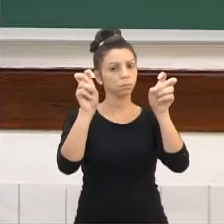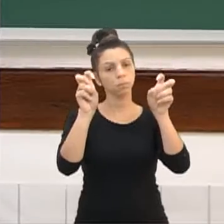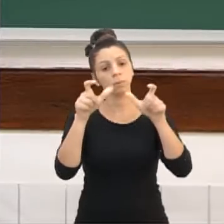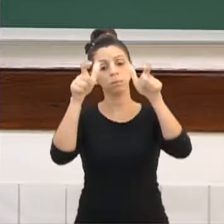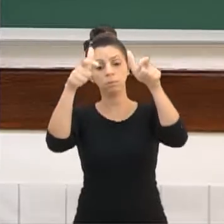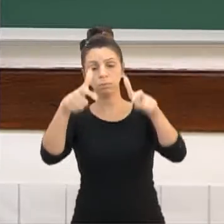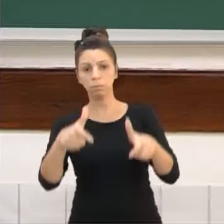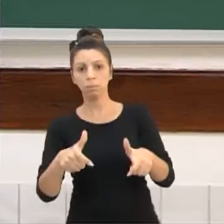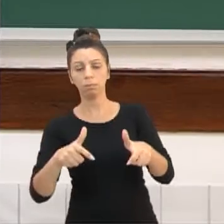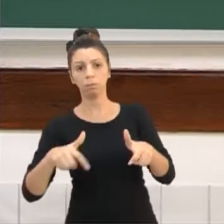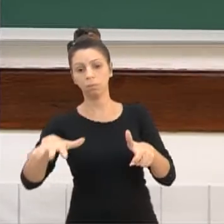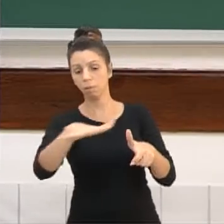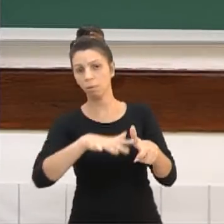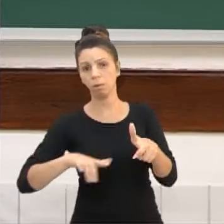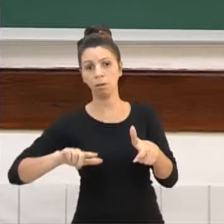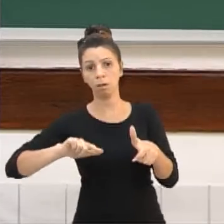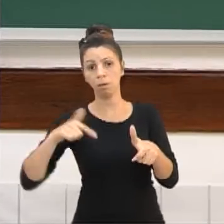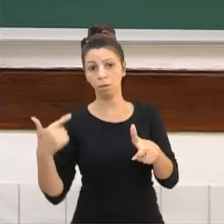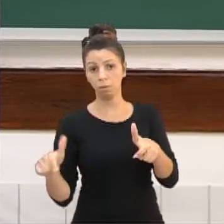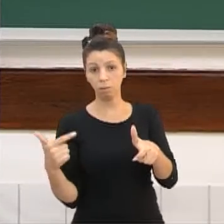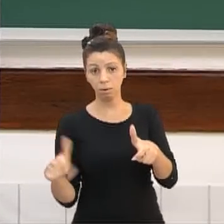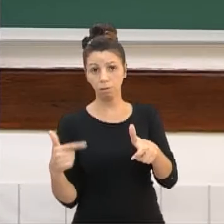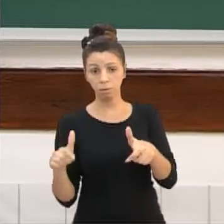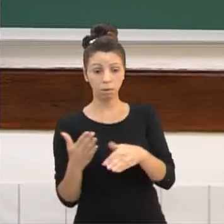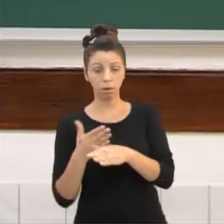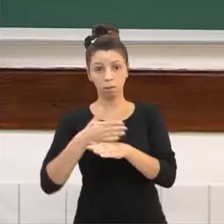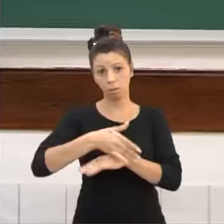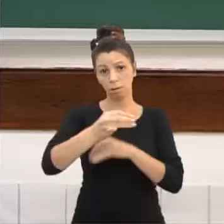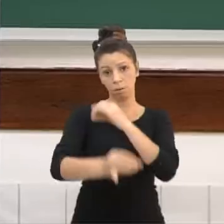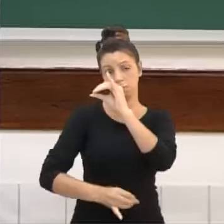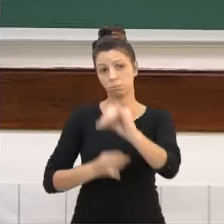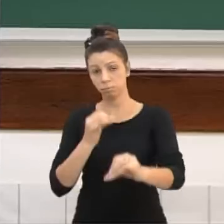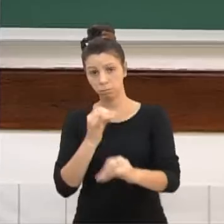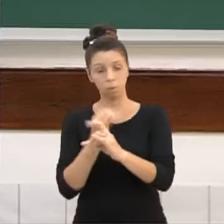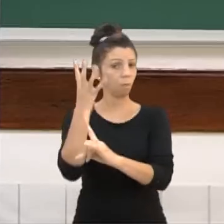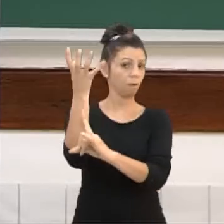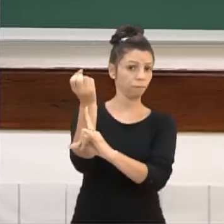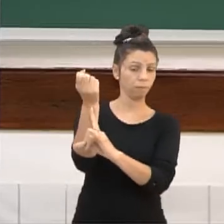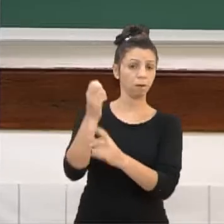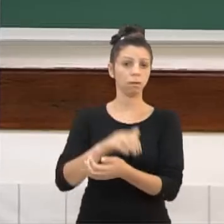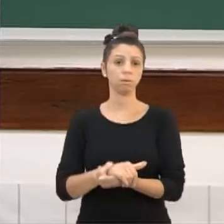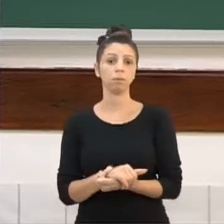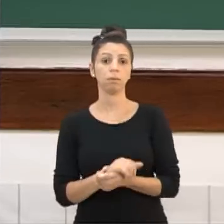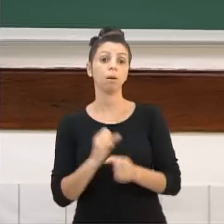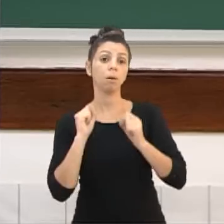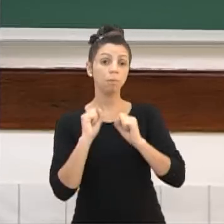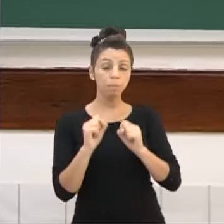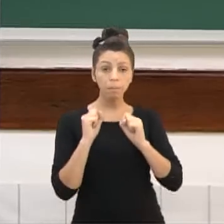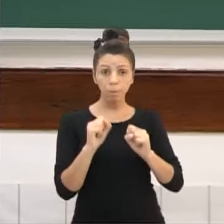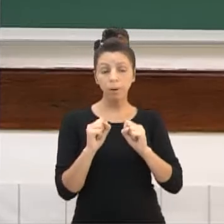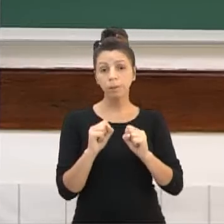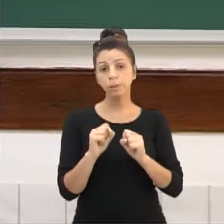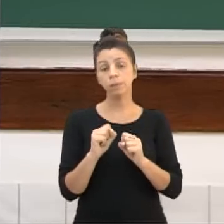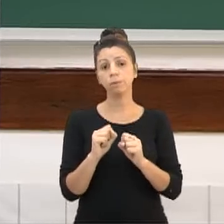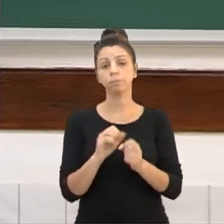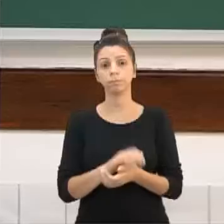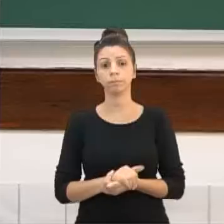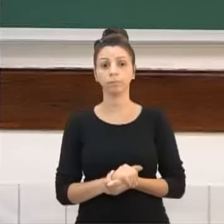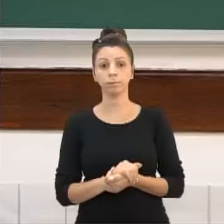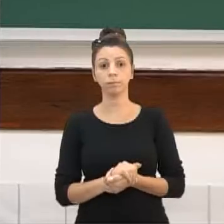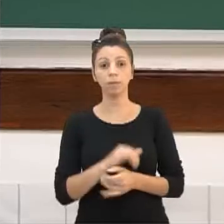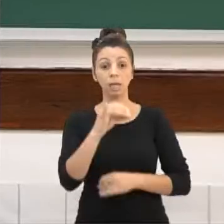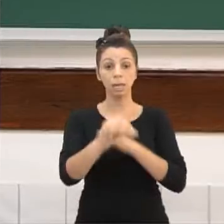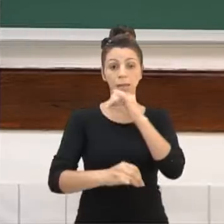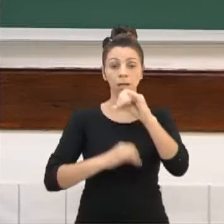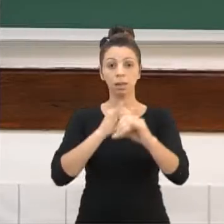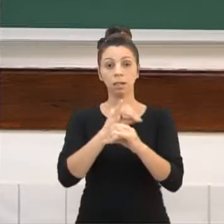num ambiente onde não tem acesso à rede Wi-Fi, não tem acesso à internet, eu posso trabalhar offline, né? Eu posso